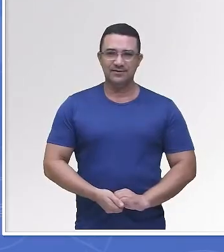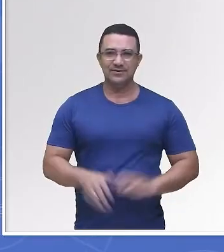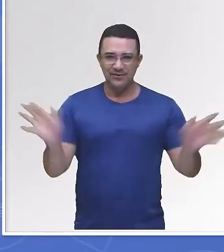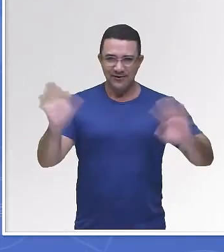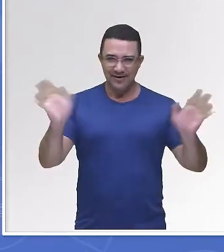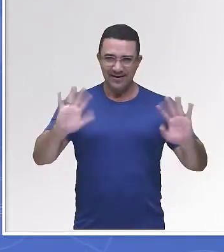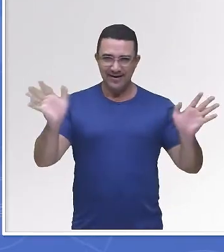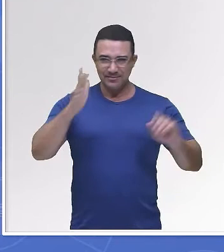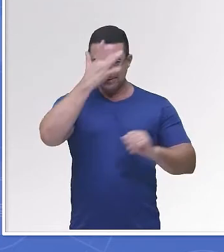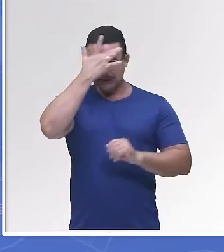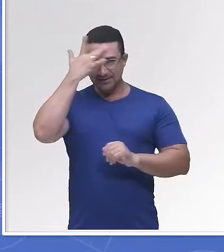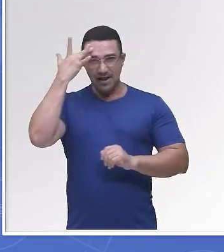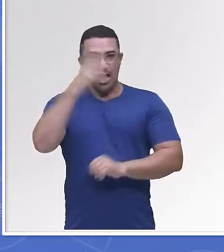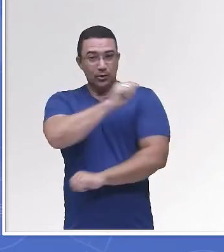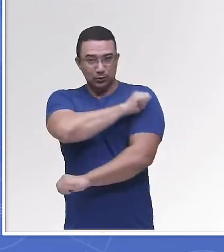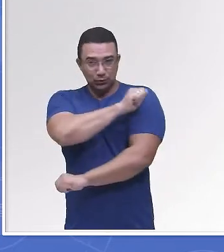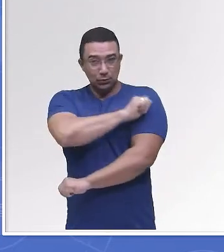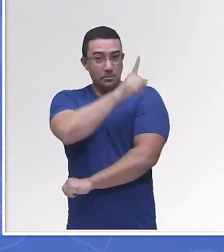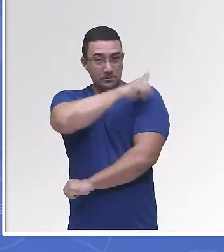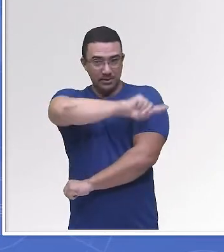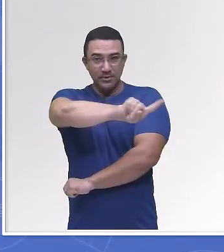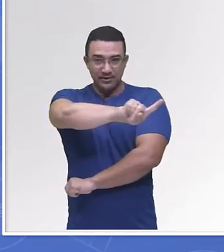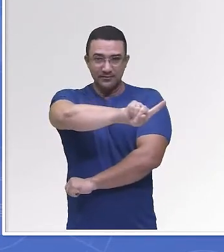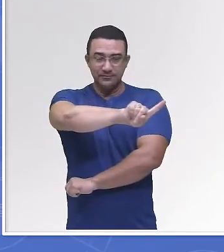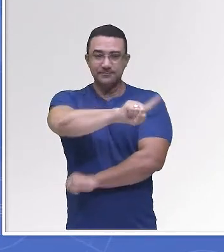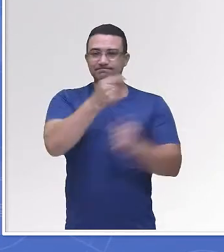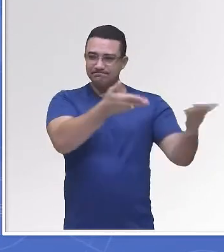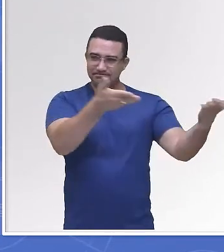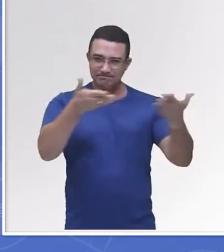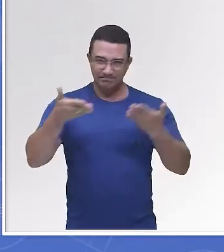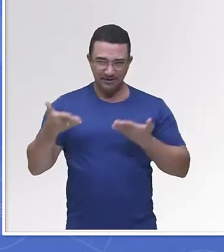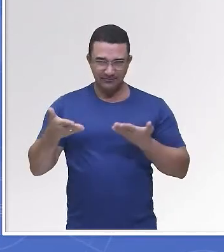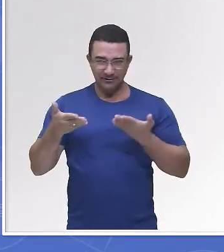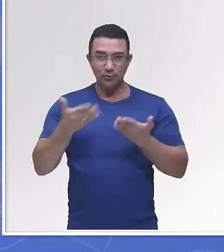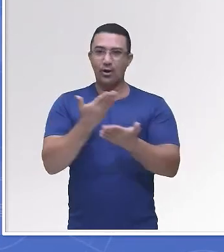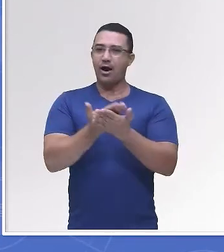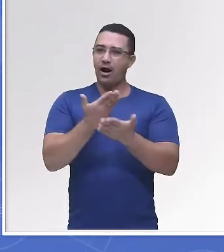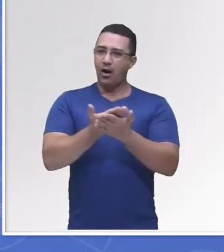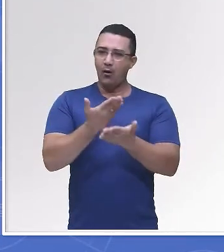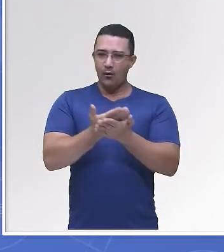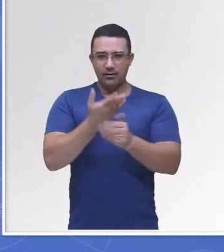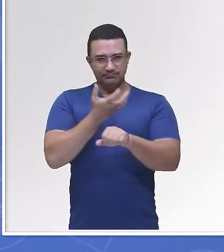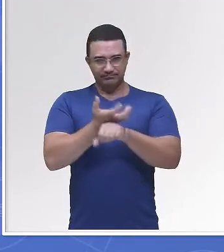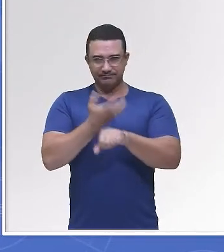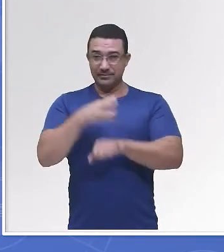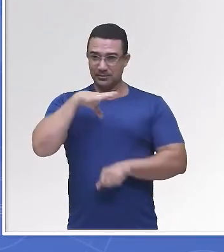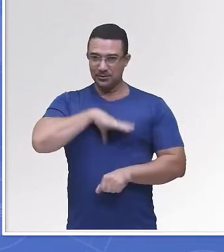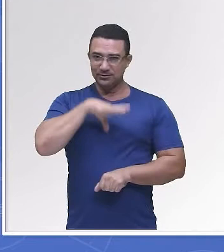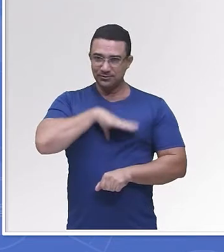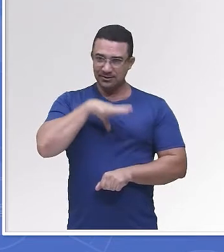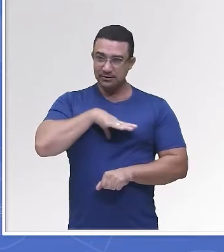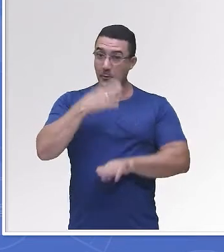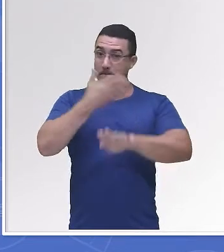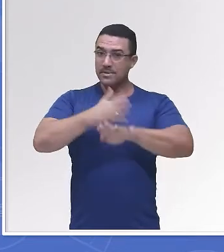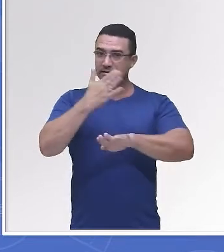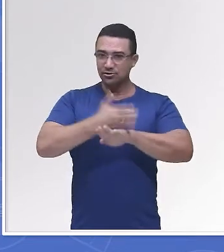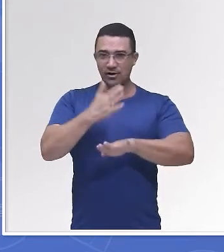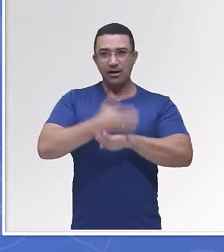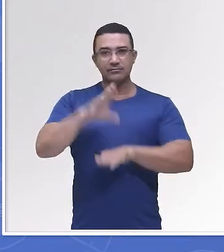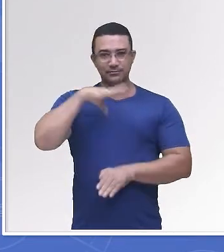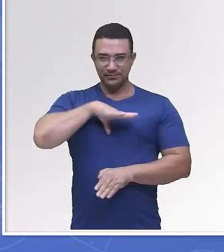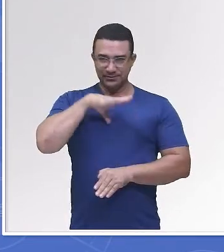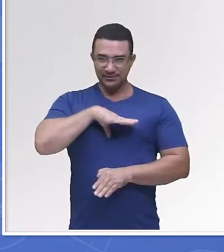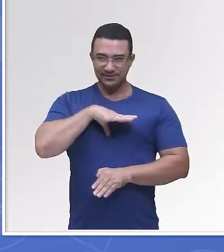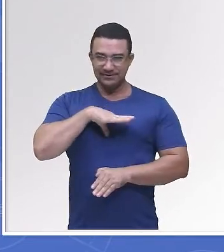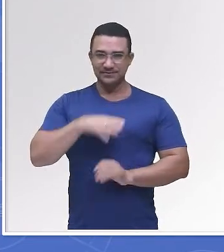pessoal do primeiro ano do ensino médio, bem-vindos a essa aula de língua portuguesa, esse Praticando de Língua Portuguesa, não é